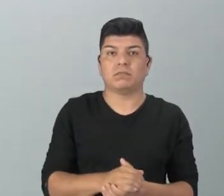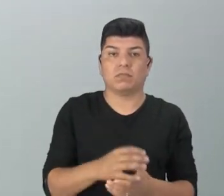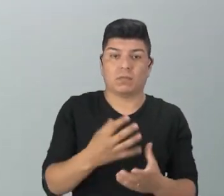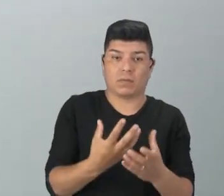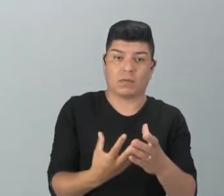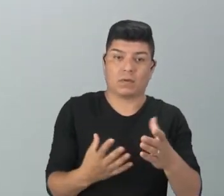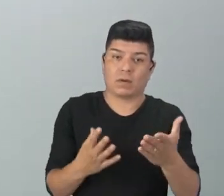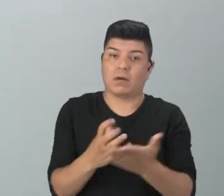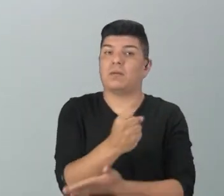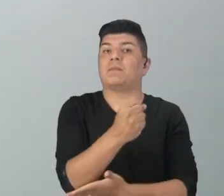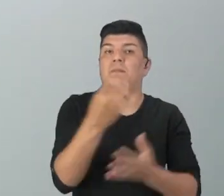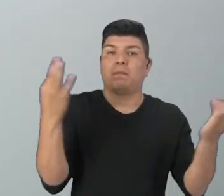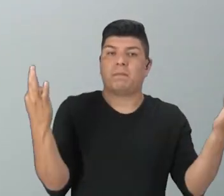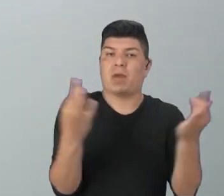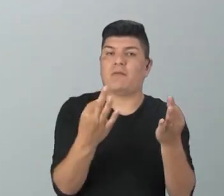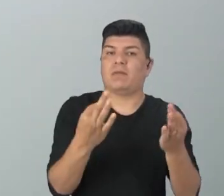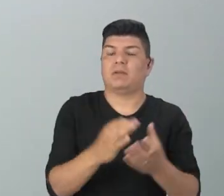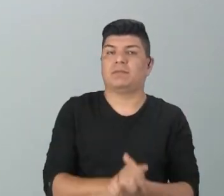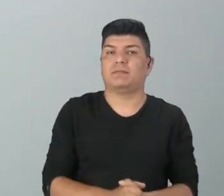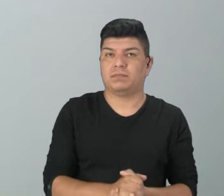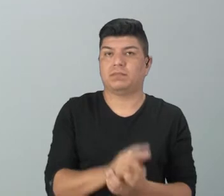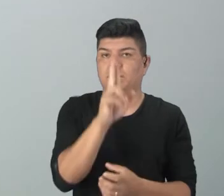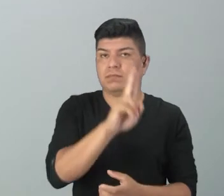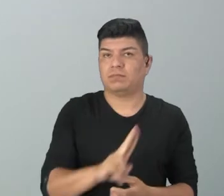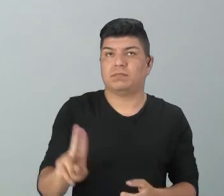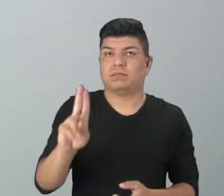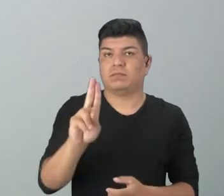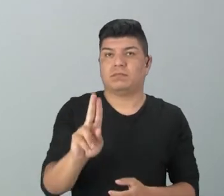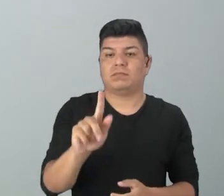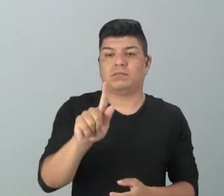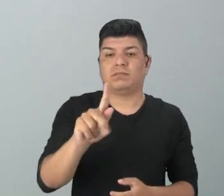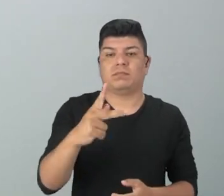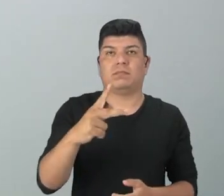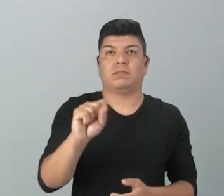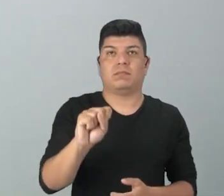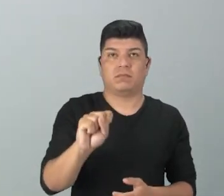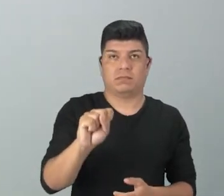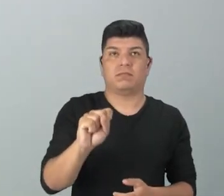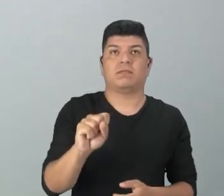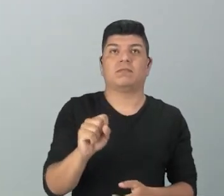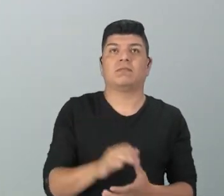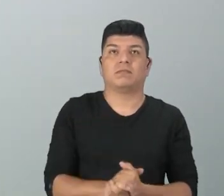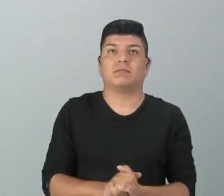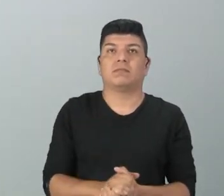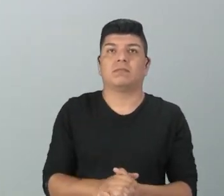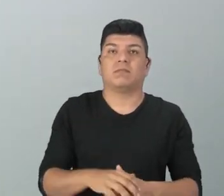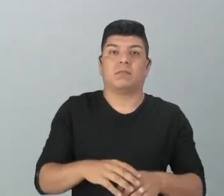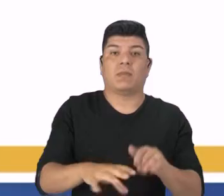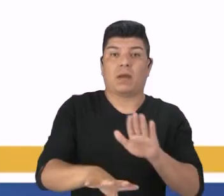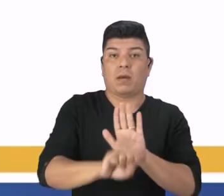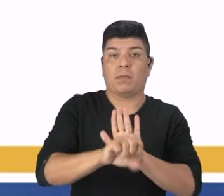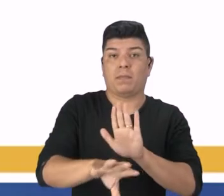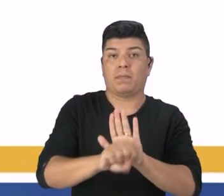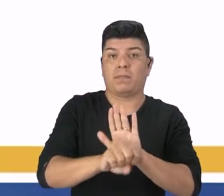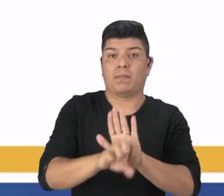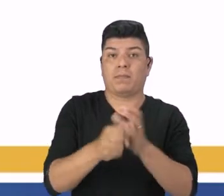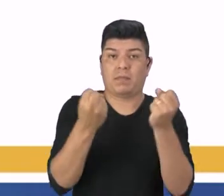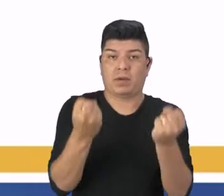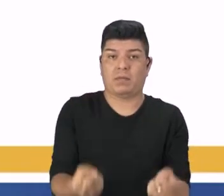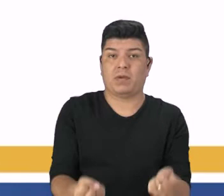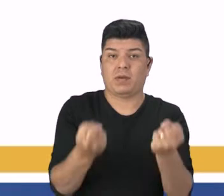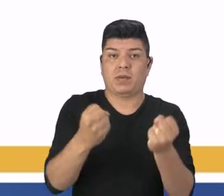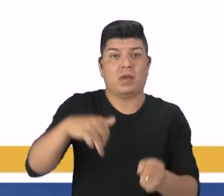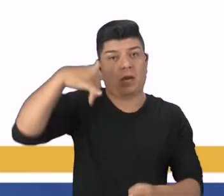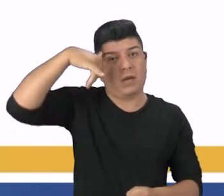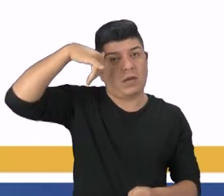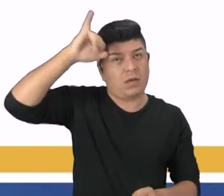colheita saia de maneira perfeita, por uso de GPS. Uma outra coisa é aplicativo para pesagem de bovinos, o